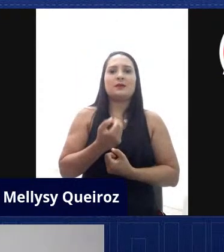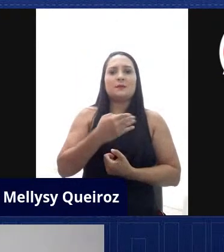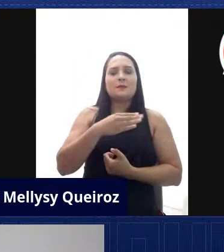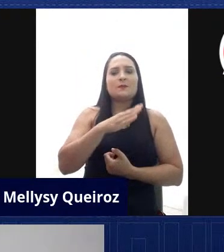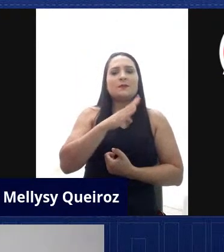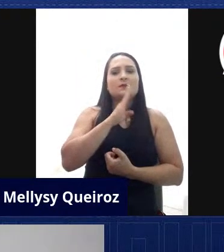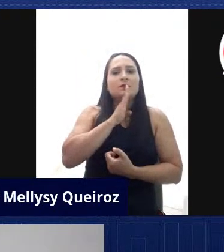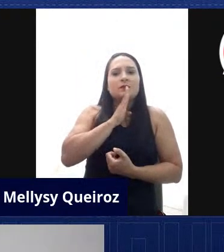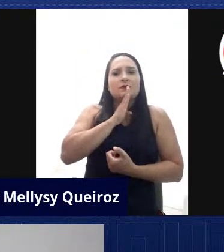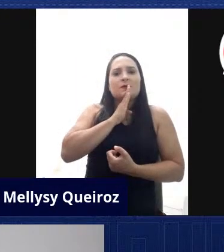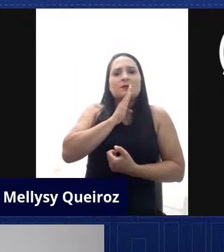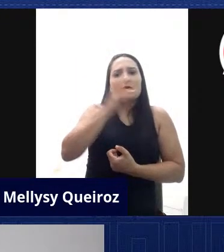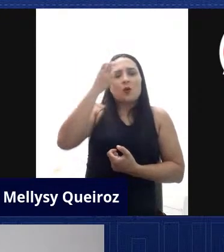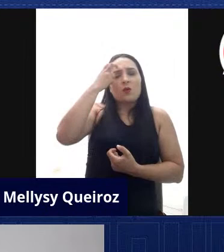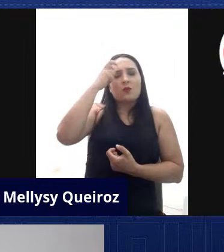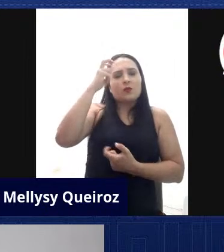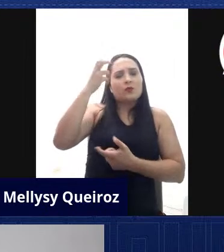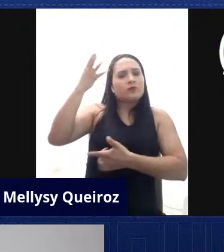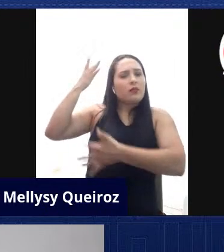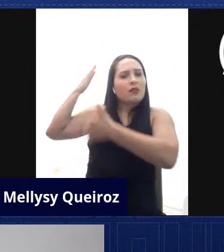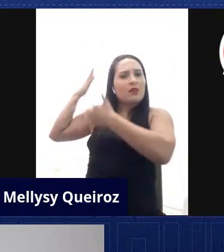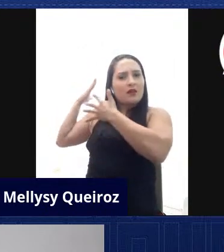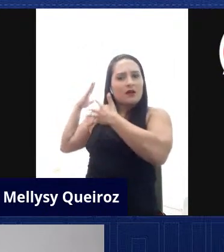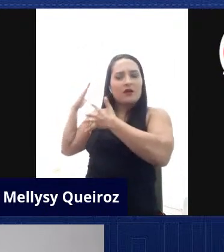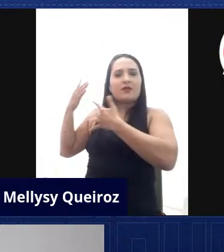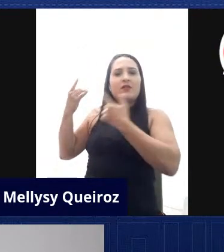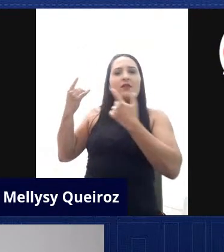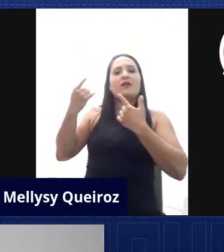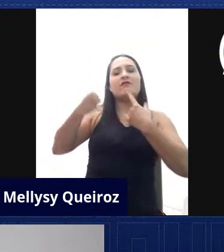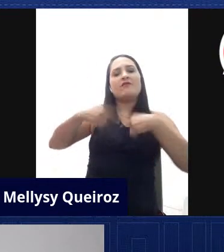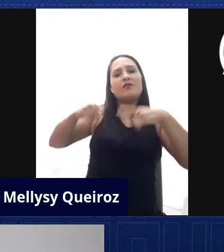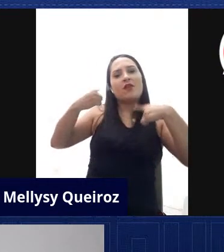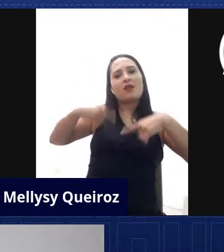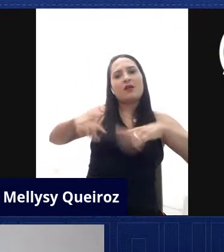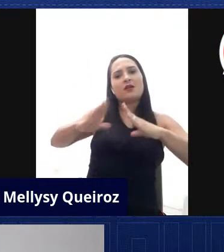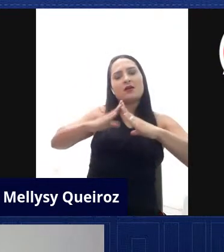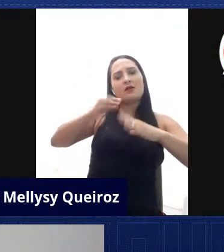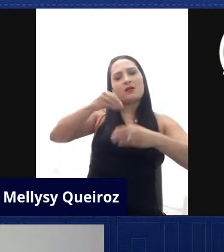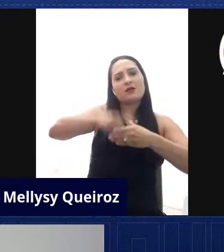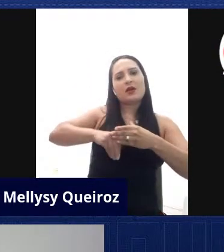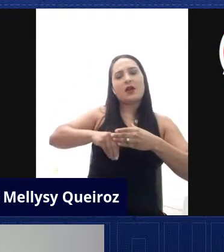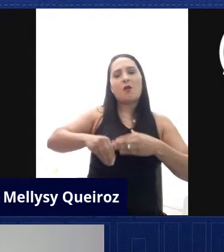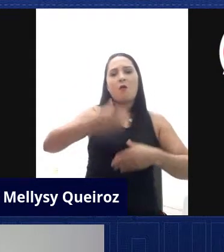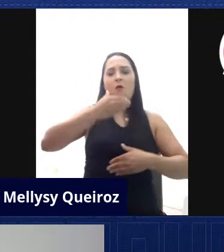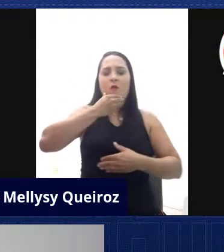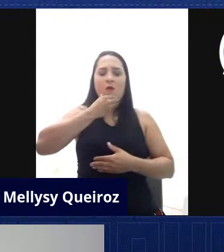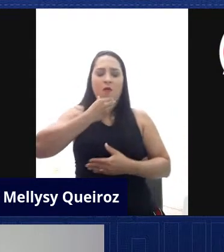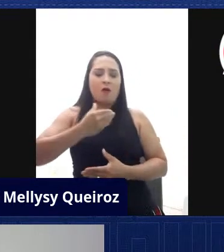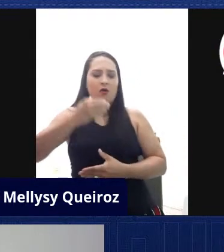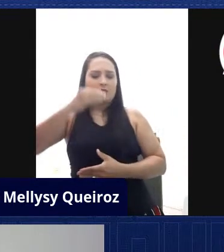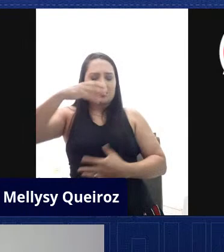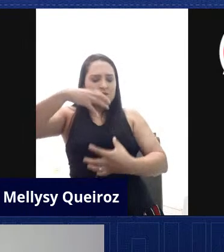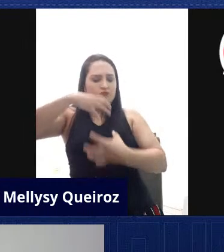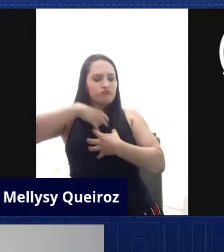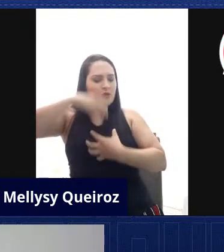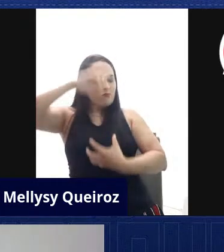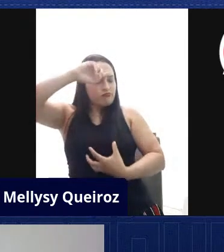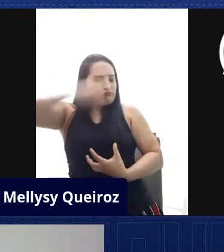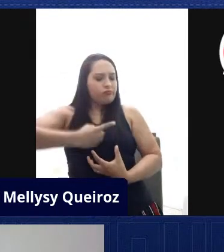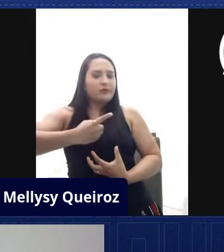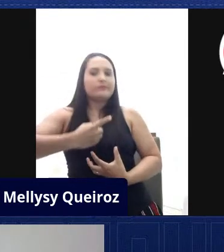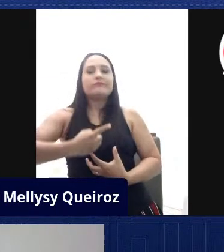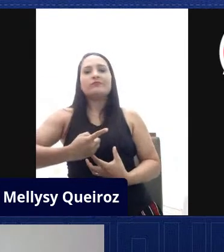cultural sobre essa questão da violência doméstica, sobre a dominação masculina, sobre uma divisão do trabalho injusta